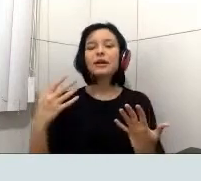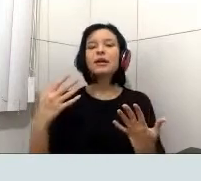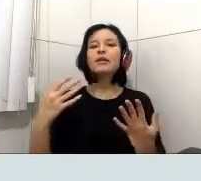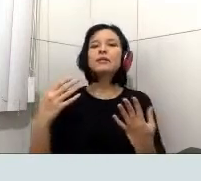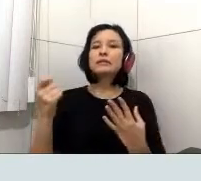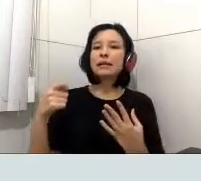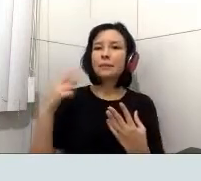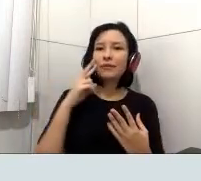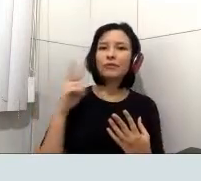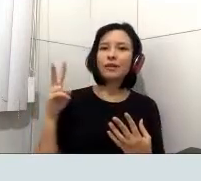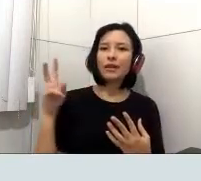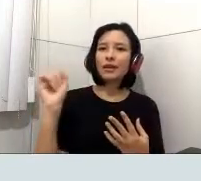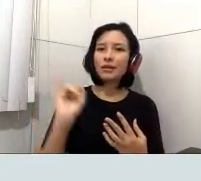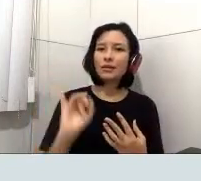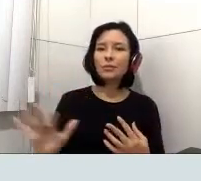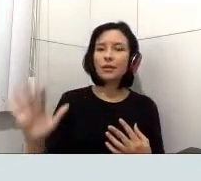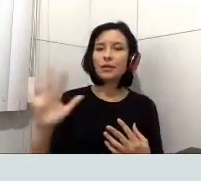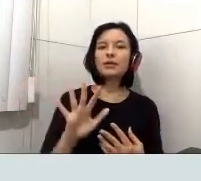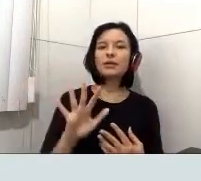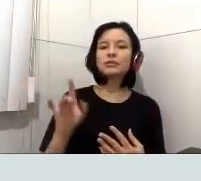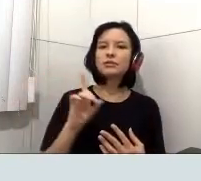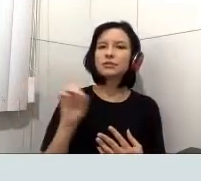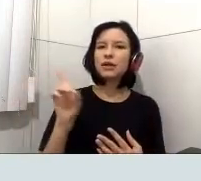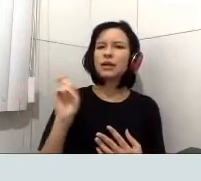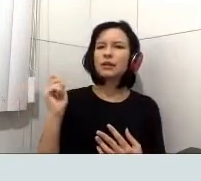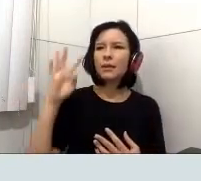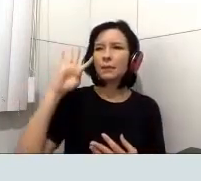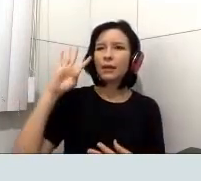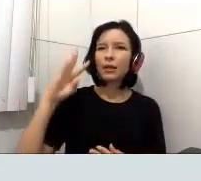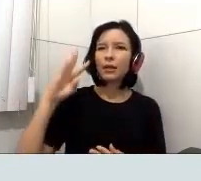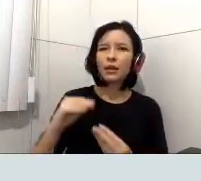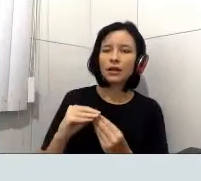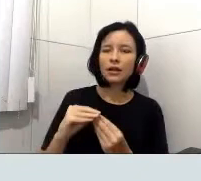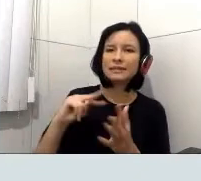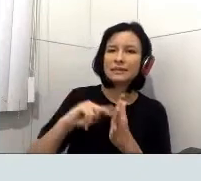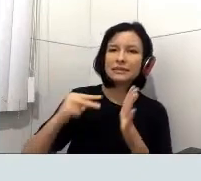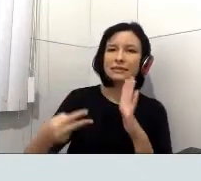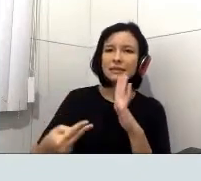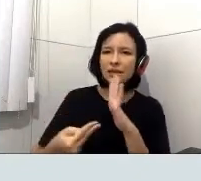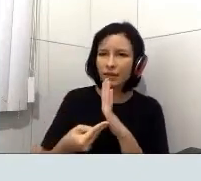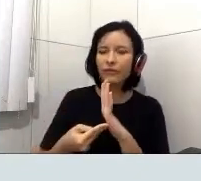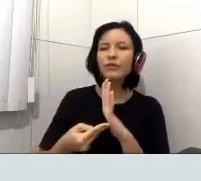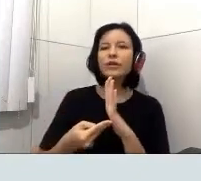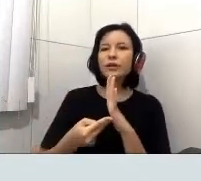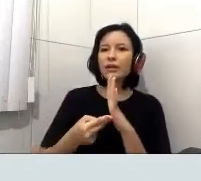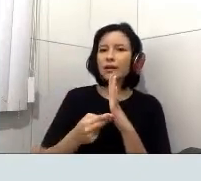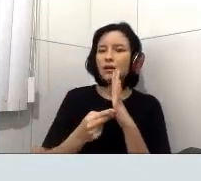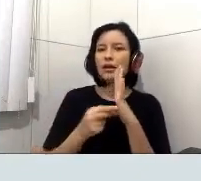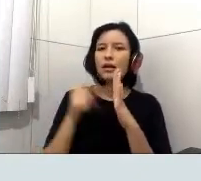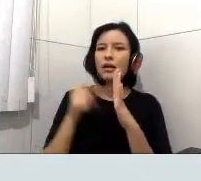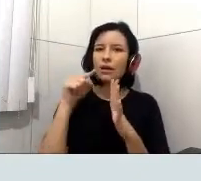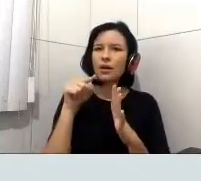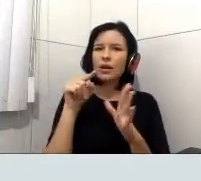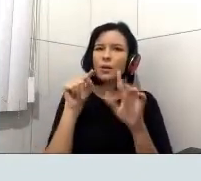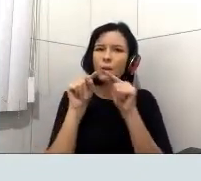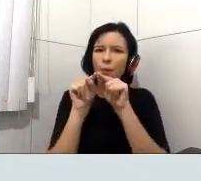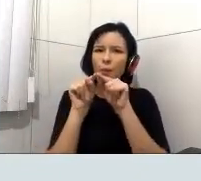vocês verem isso, vocês vão lembrar que isso significa que é um ângulo